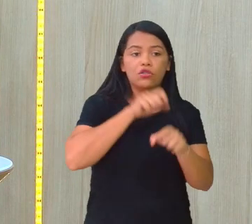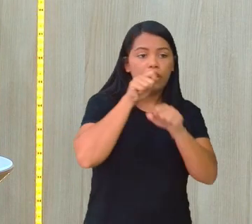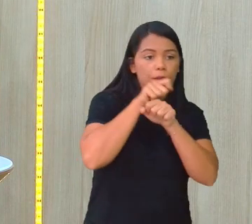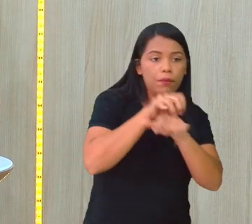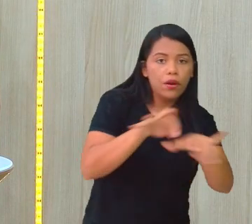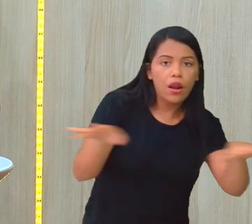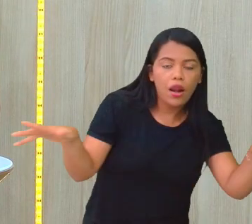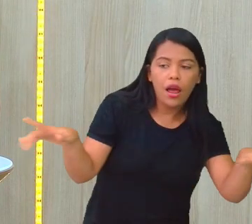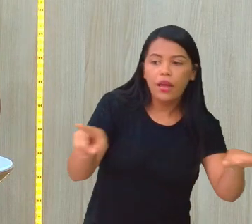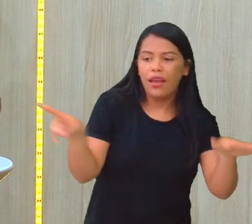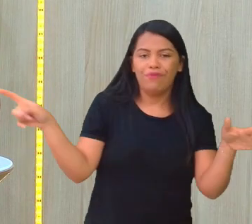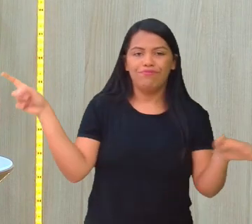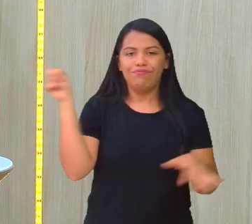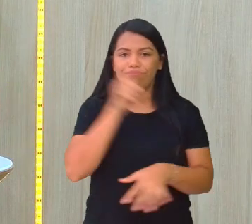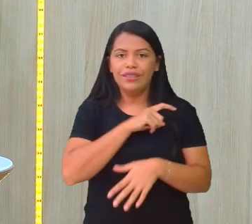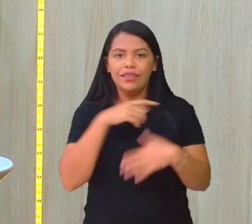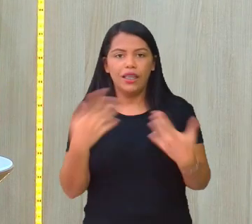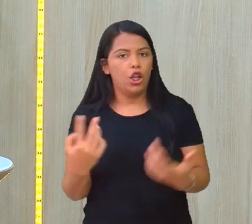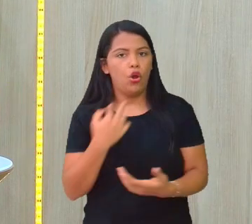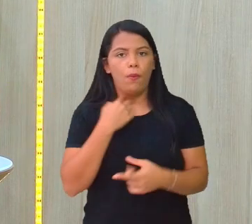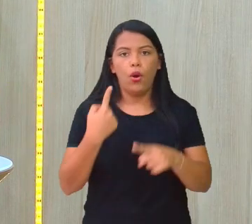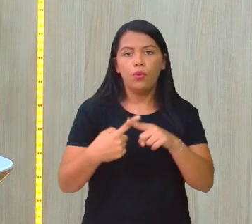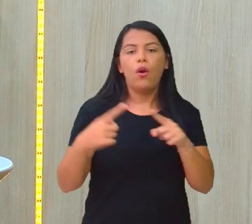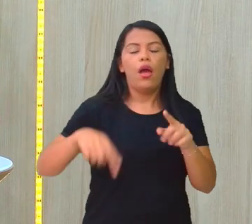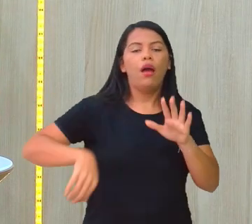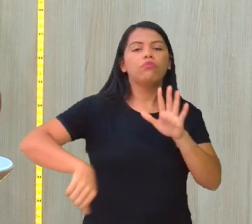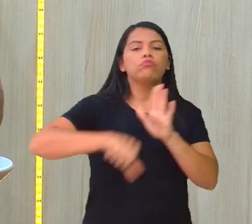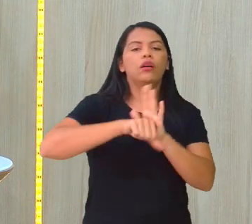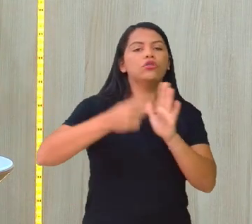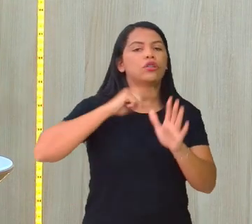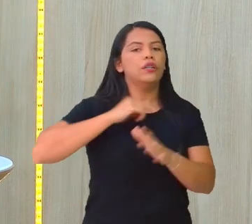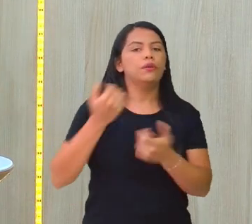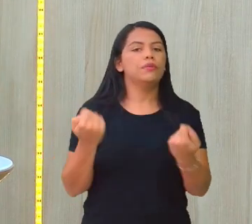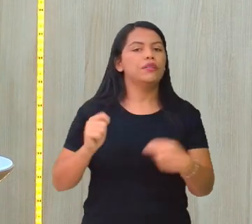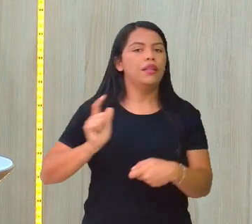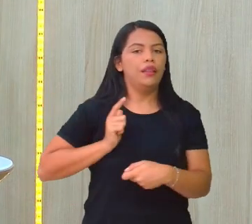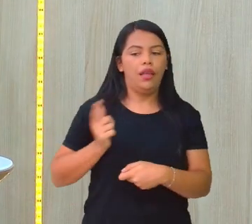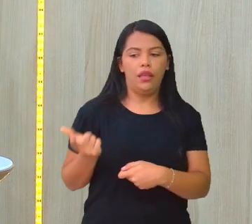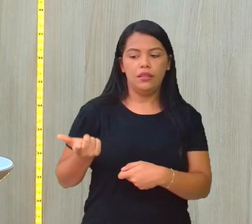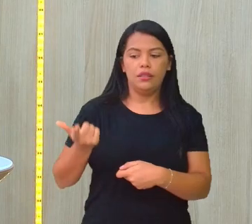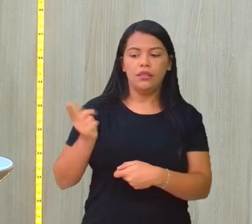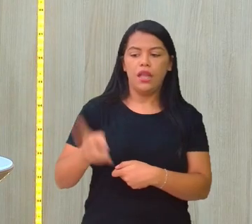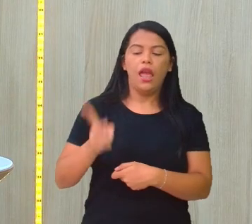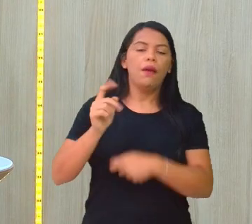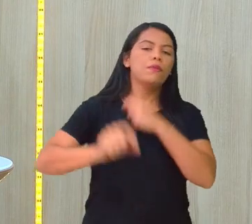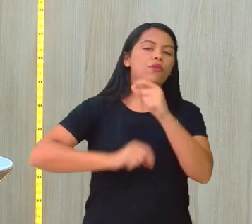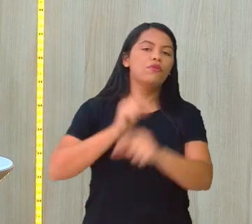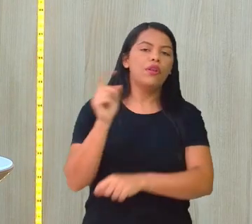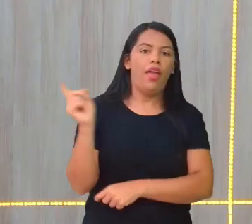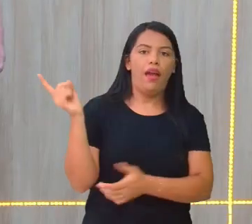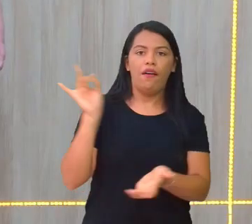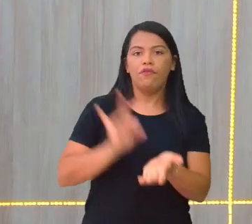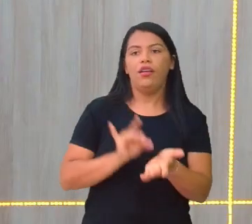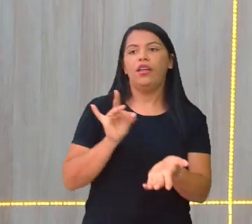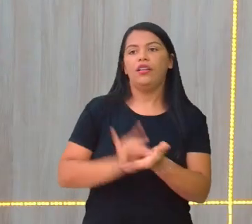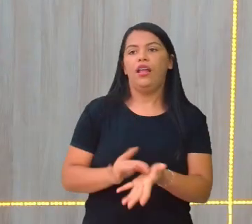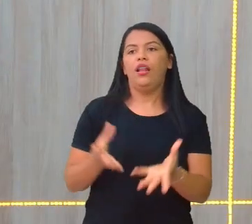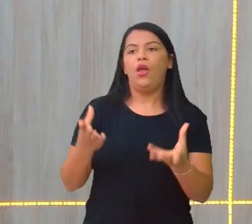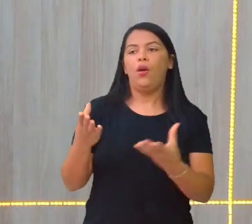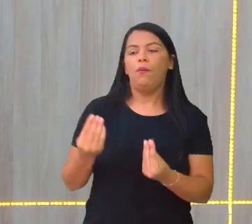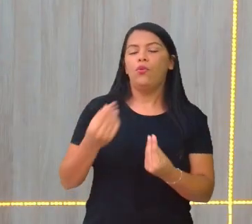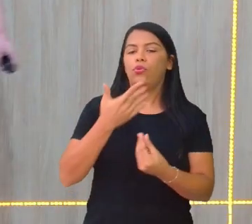crime, não pode. Tem que estar sempre trabalhando com a verdade, né, professora? Com certeza. E é muito melhor,